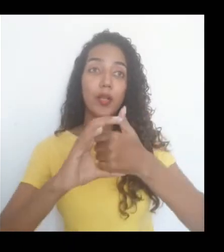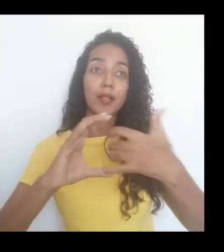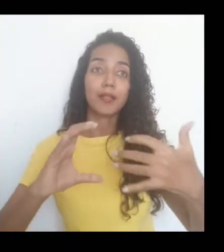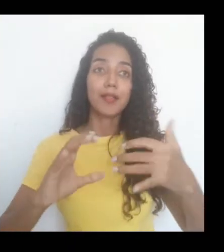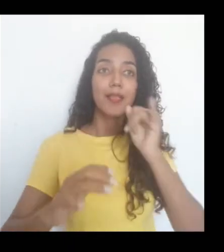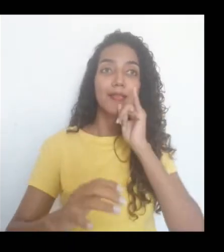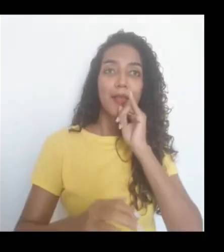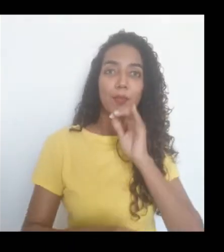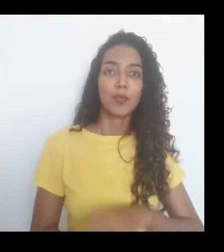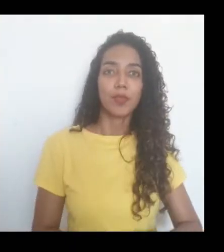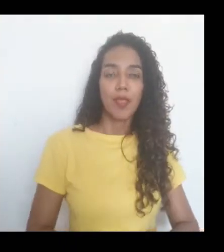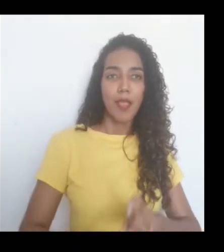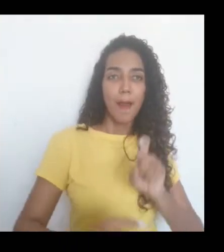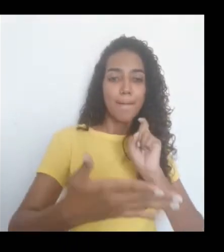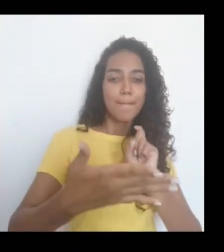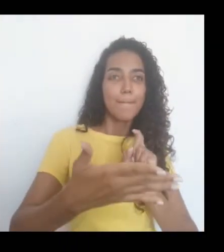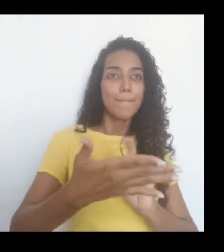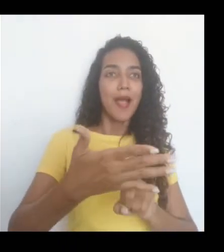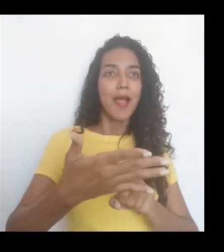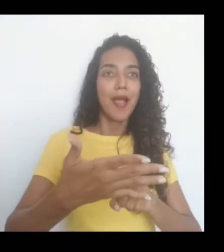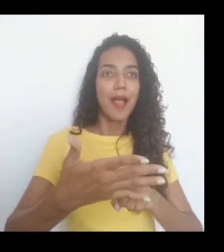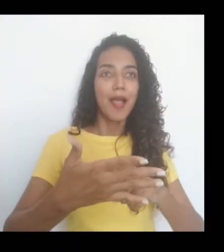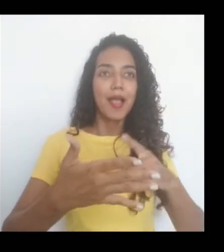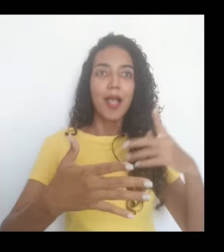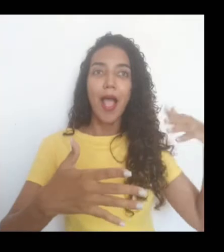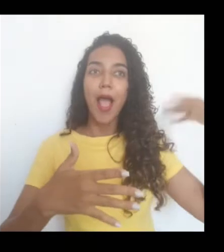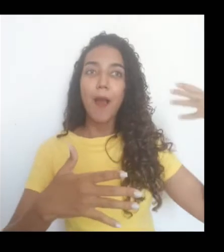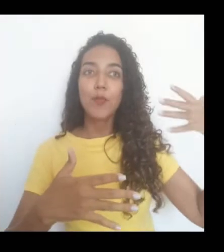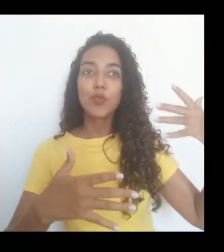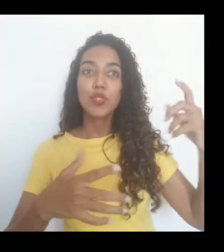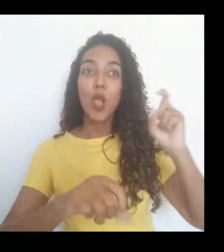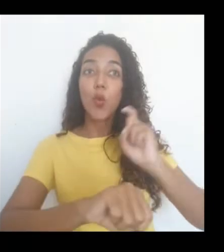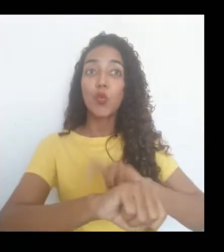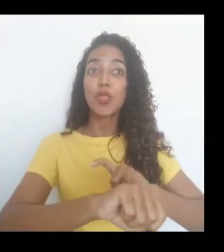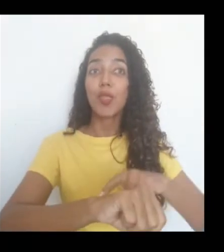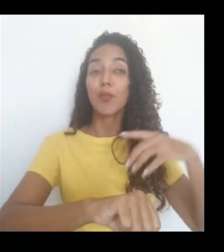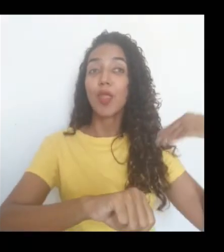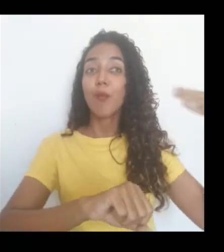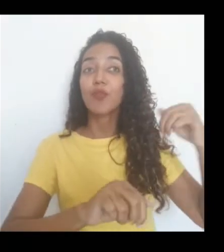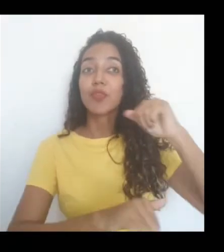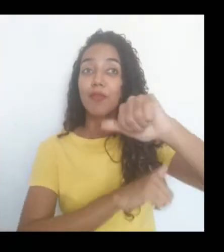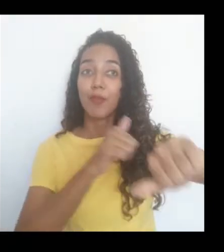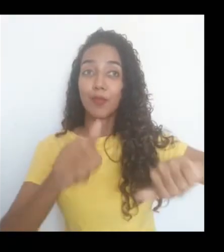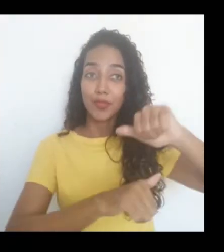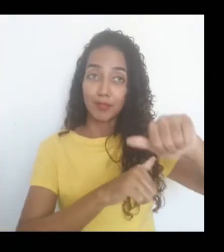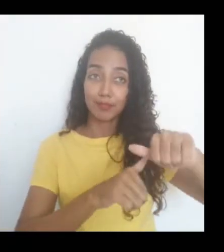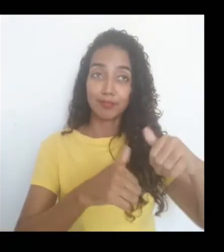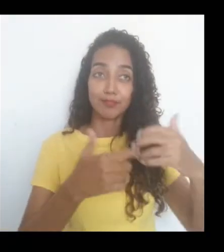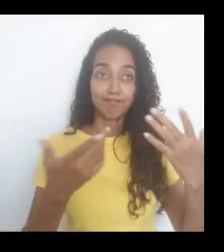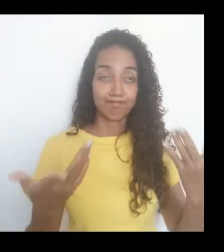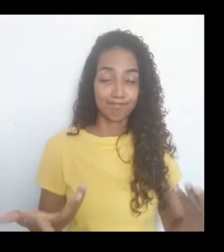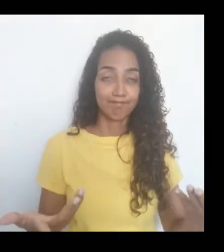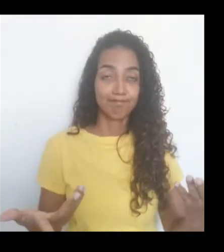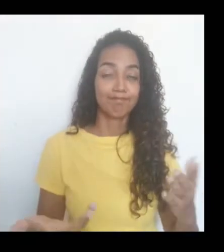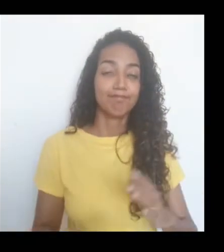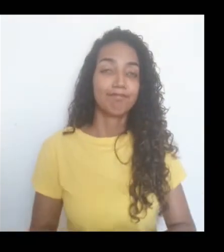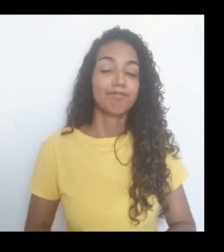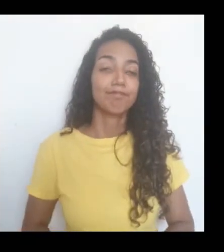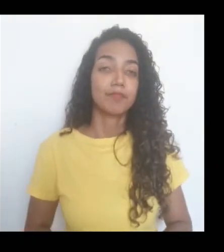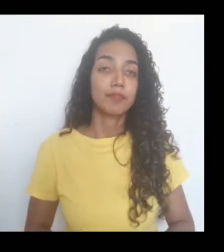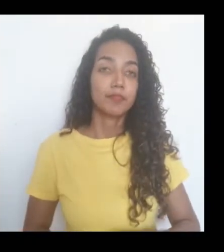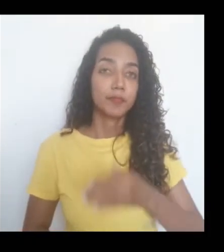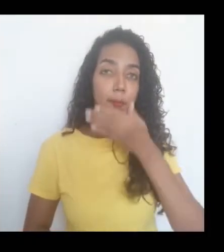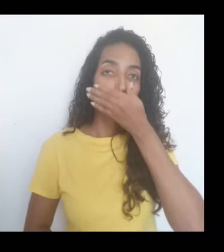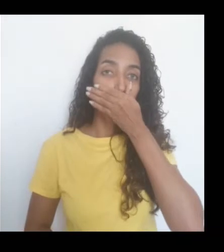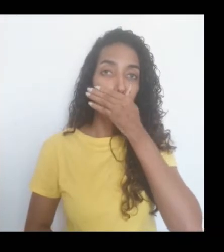do tempo aqui vai ser alterado. Mas não necessariamente é assim. O que a gente precisa realmente fixar